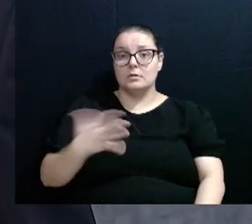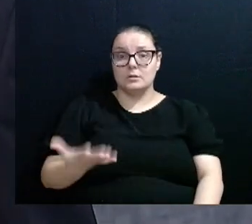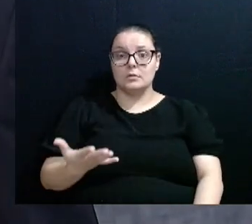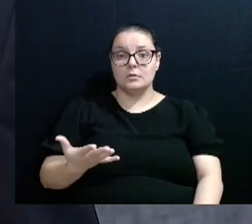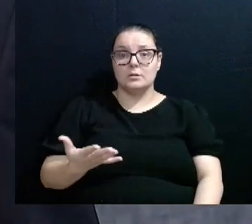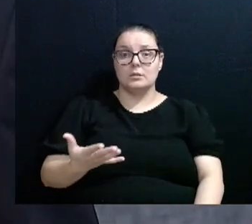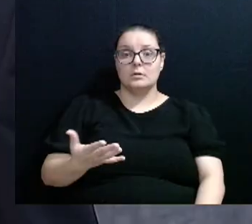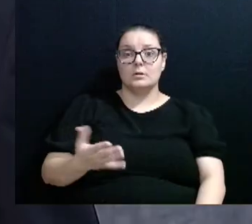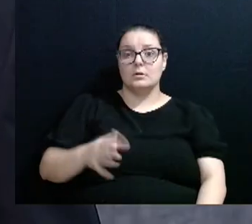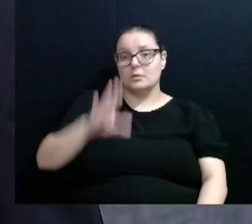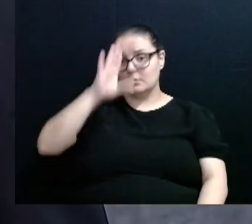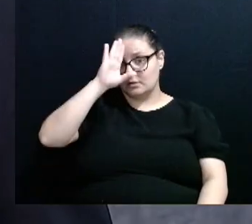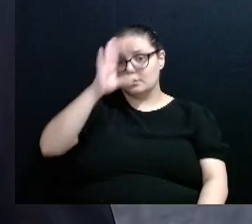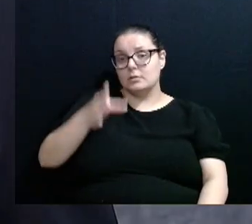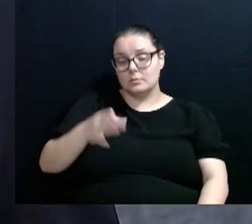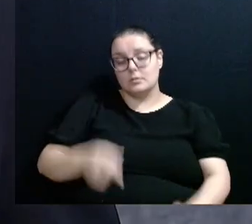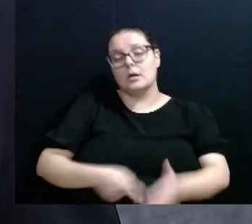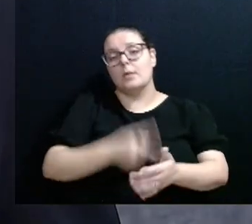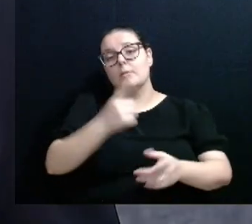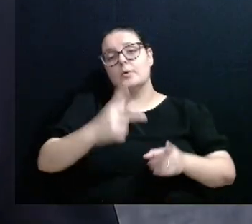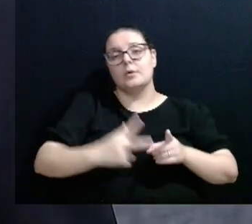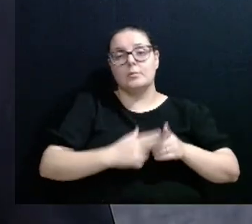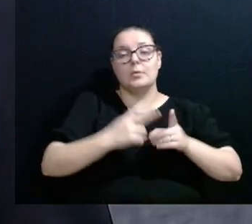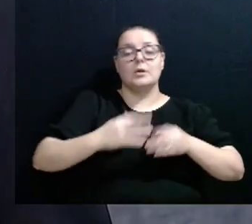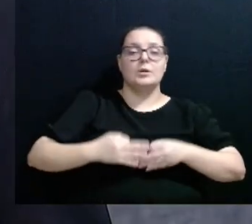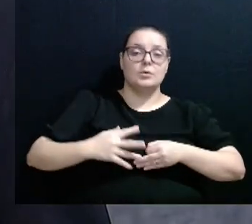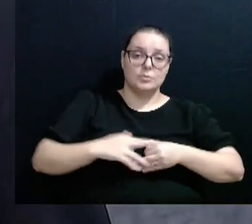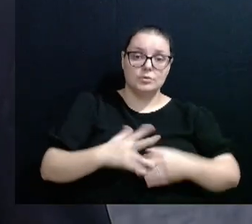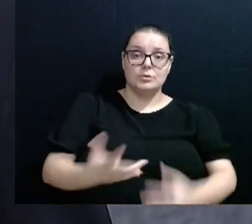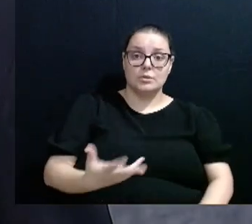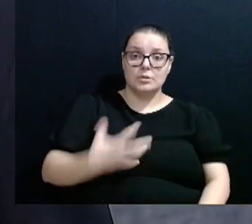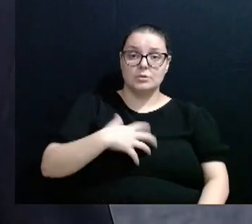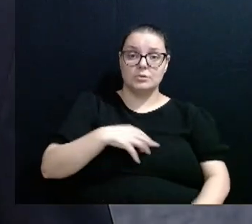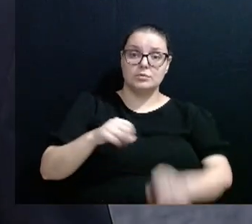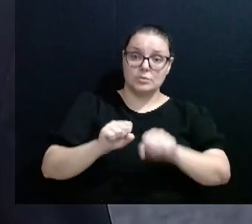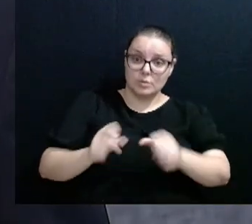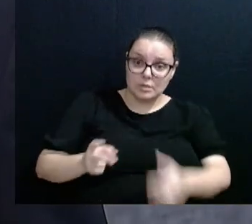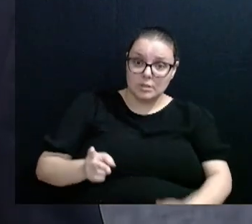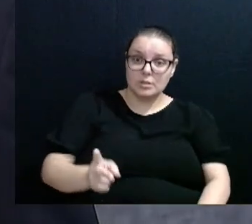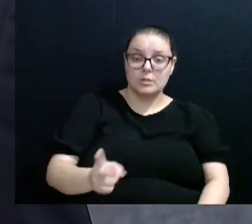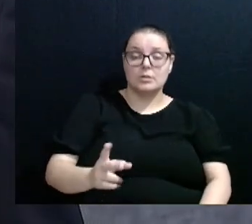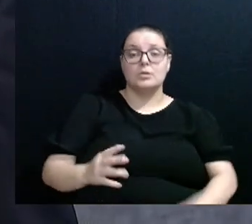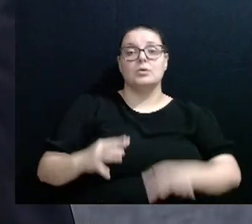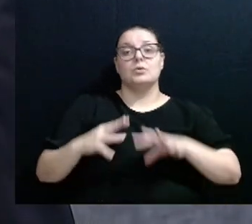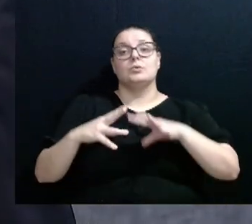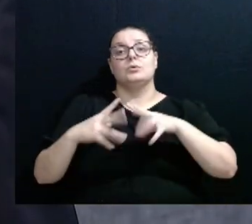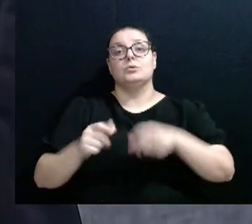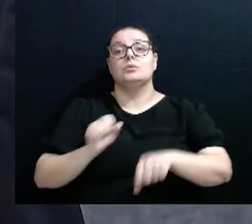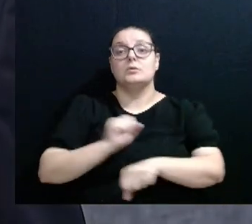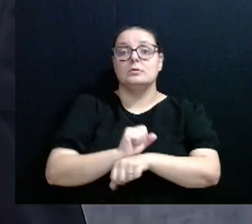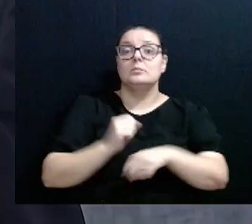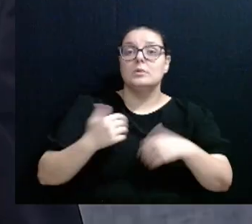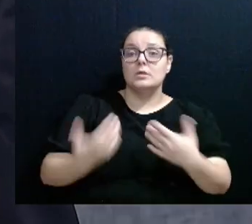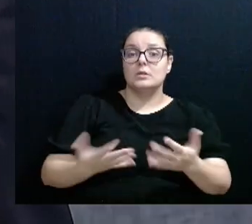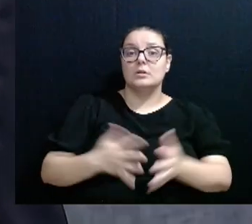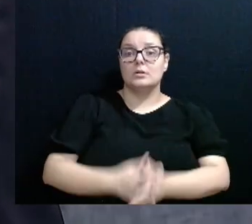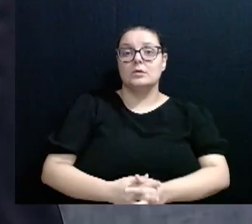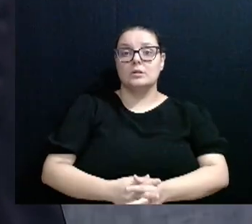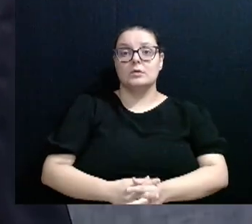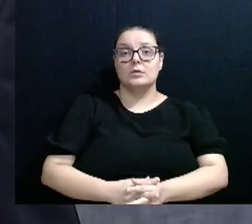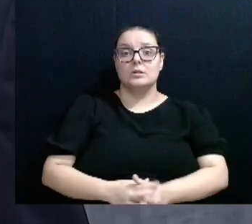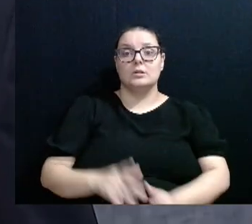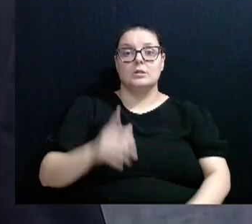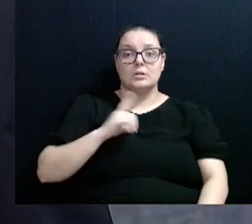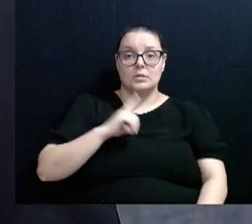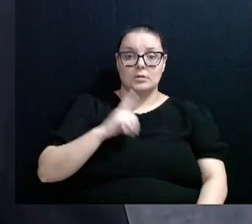a primeira castração. E de forma sistemática, todos já esperam isso. E houve, por parte